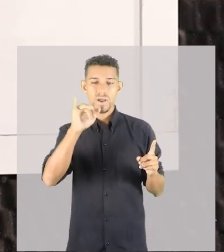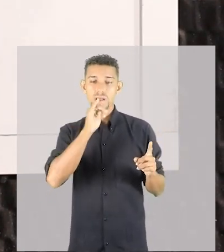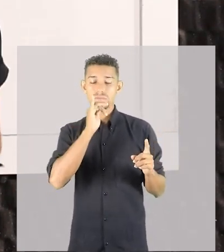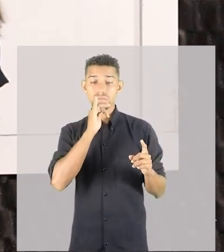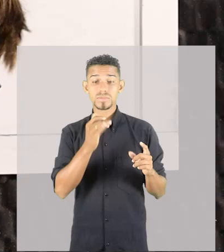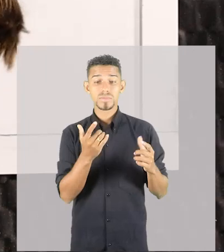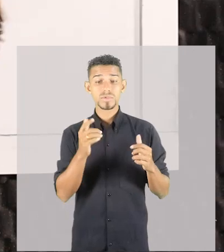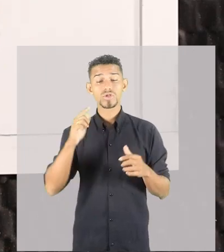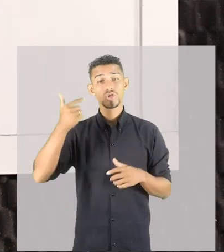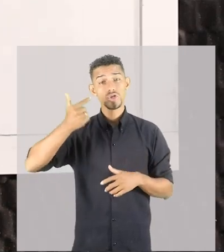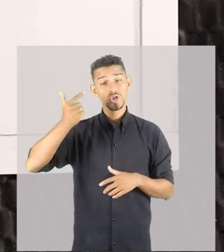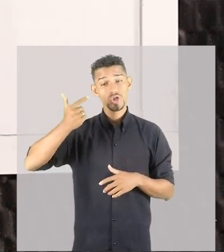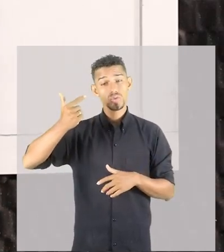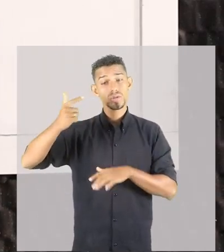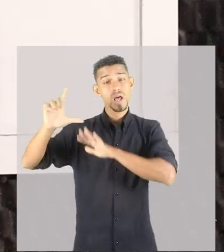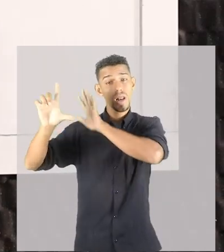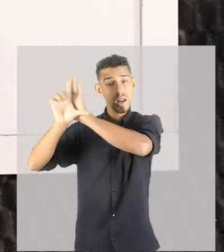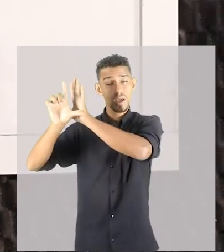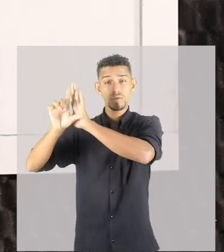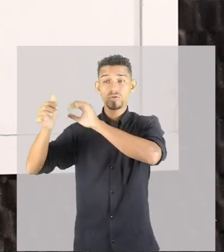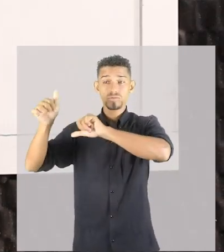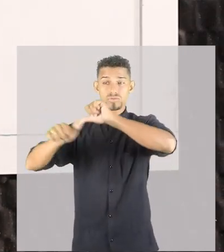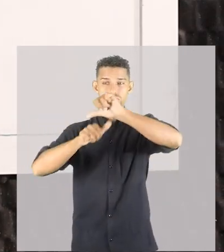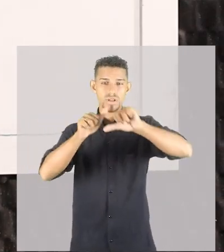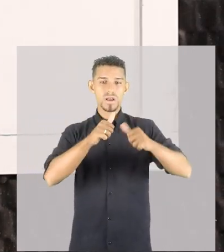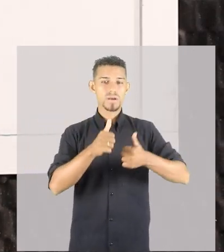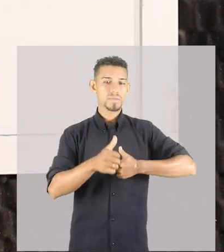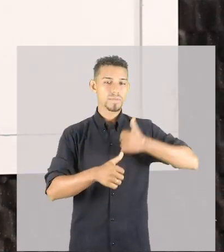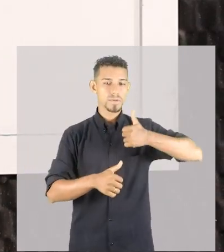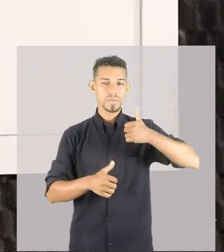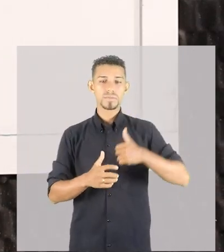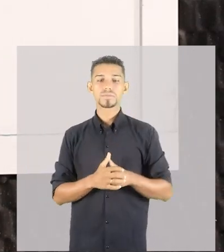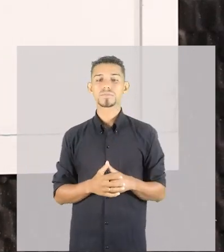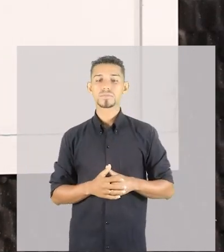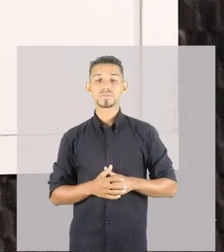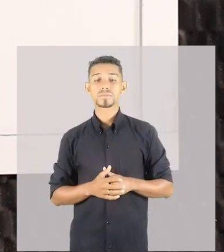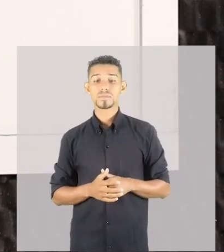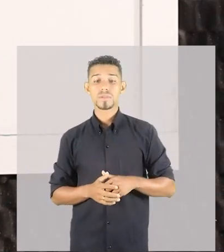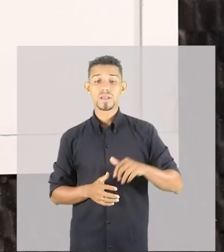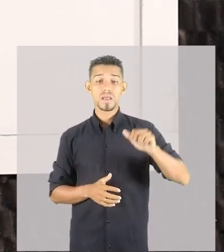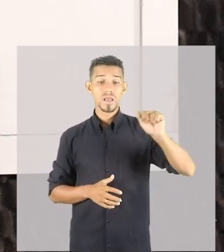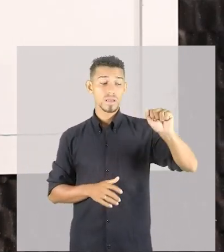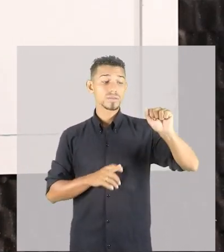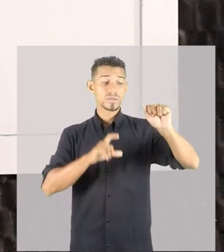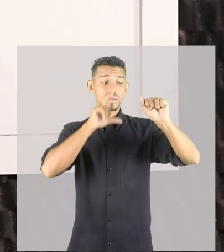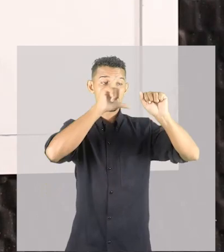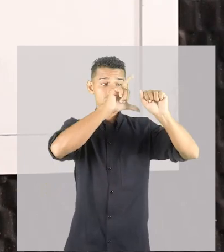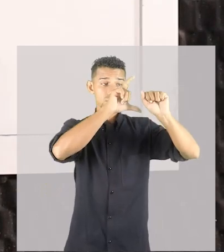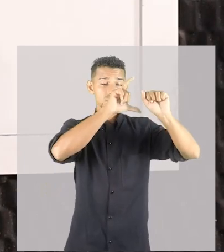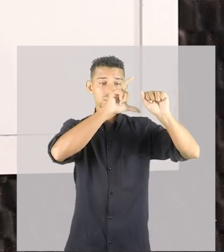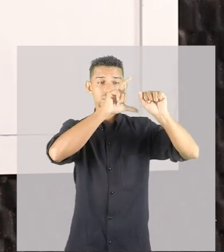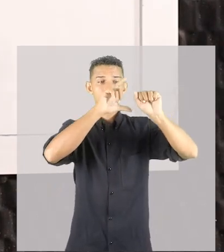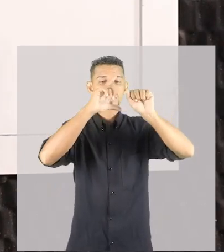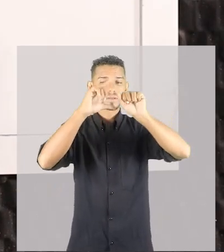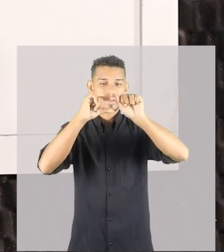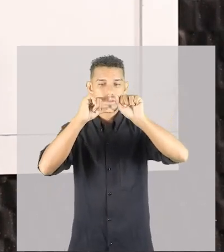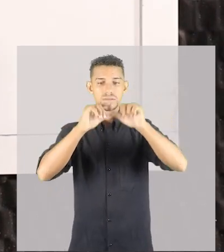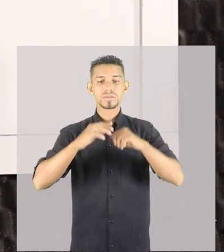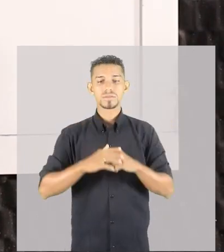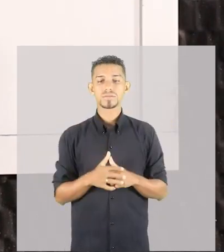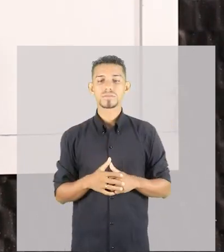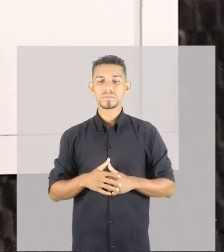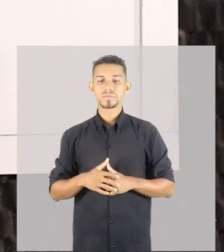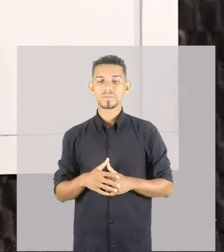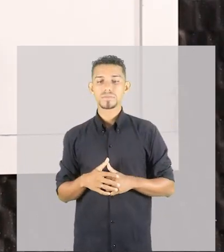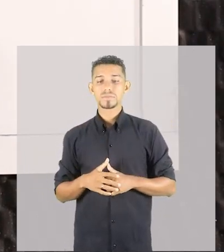a segunda lei de Mendel em primeira. Você vai puxar, ó, quem é A para cá, ó, então azão, azinho, tá?